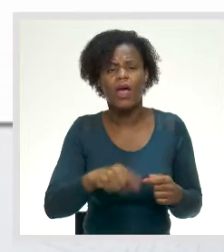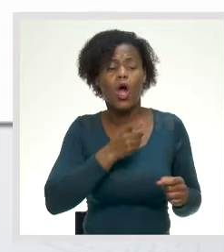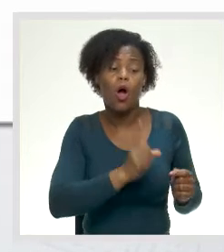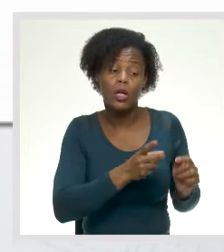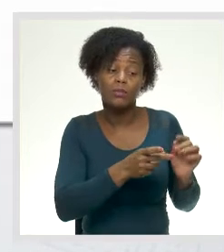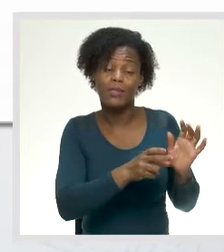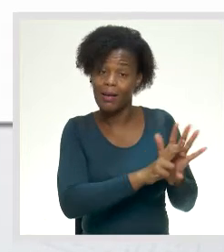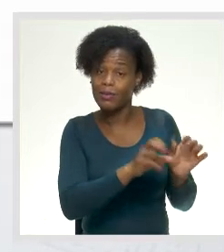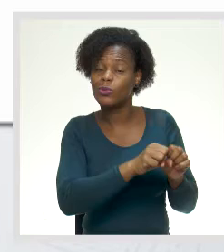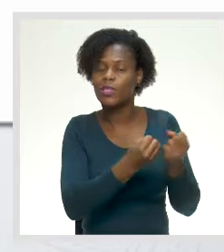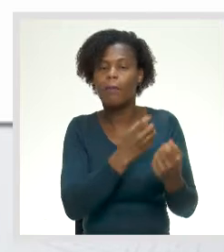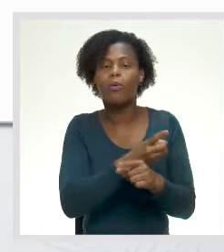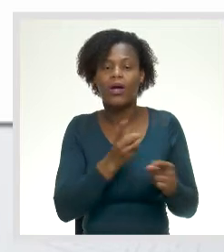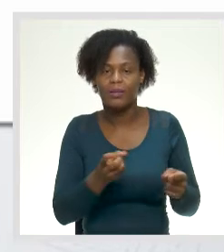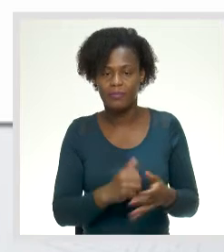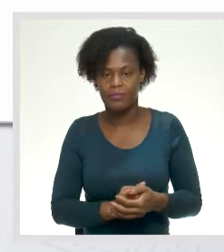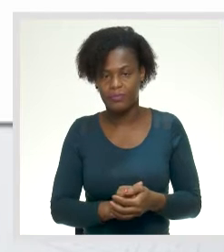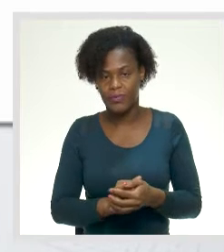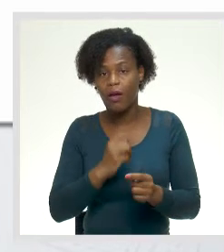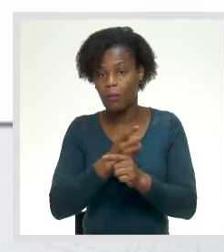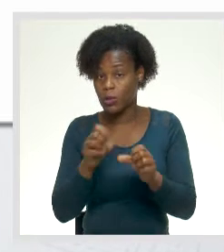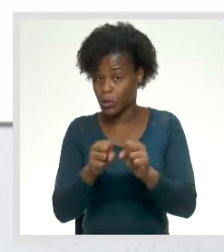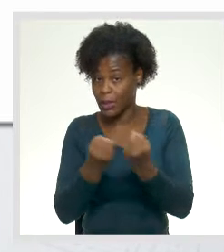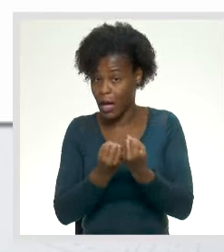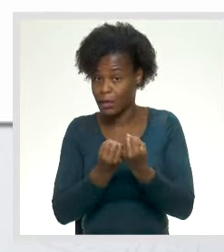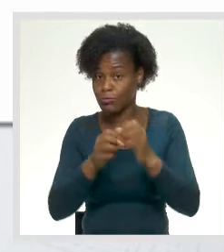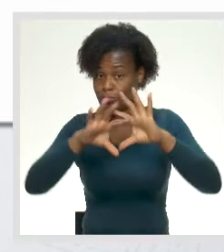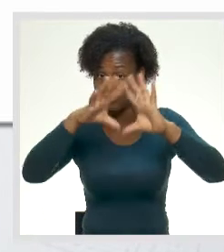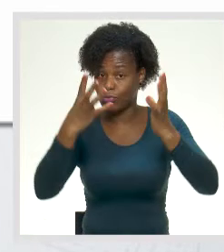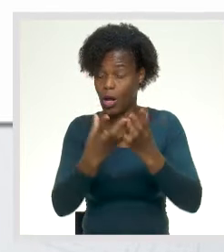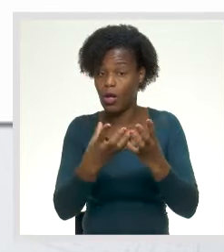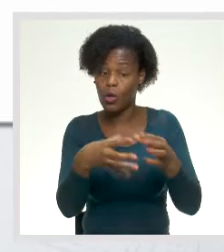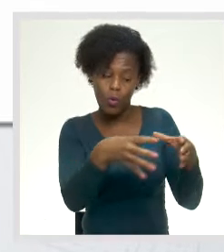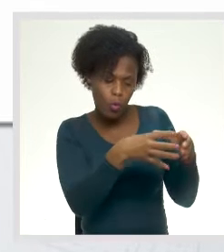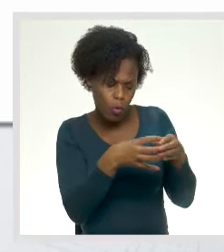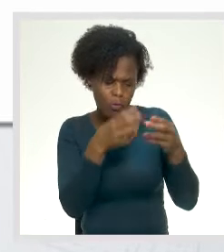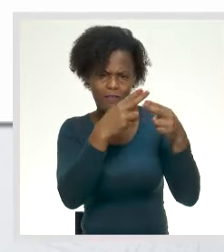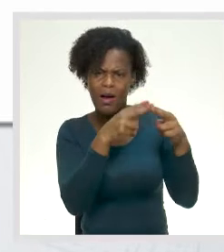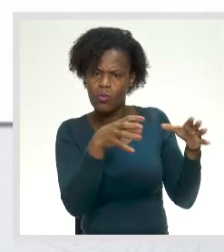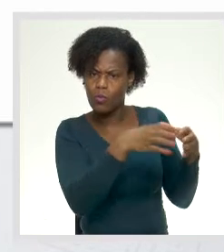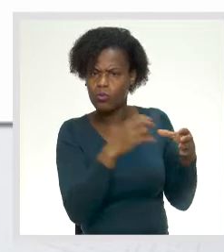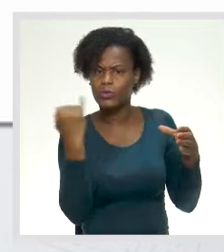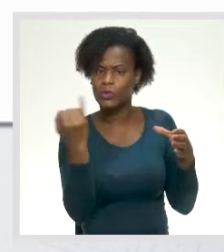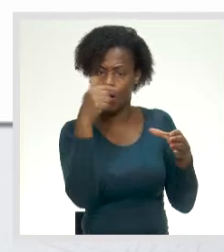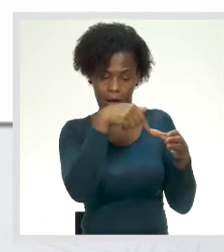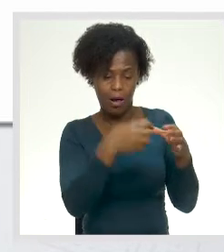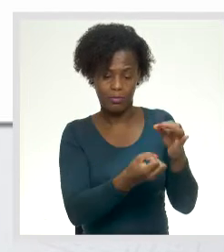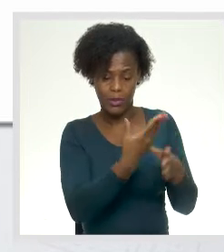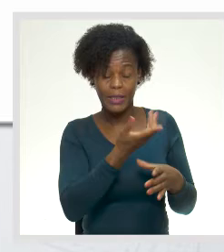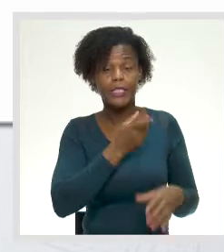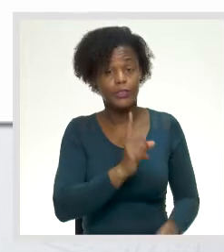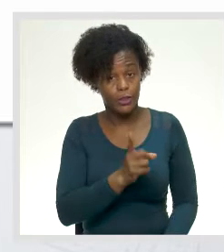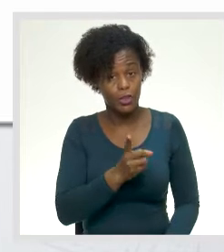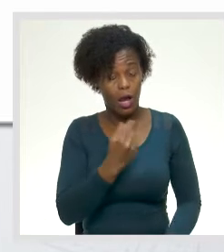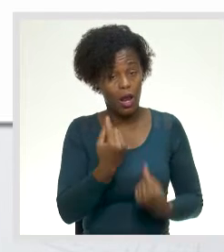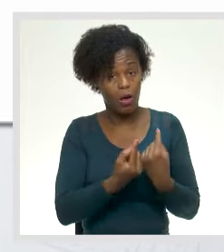ordem social? A sociedade em geral e os vários grupos e instituições que nela surgem